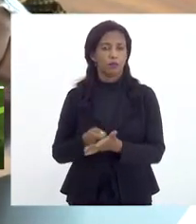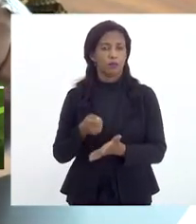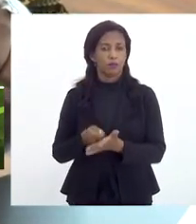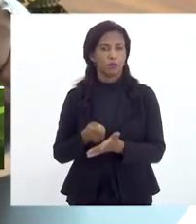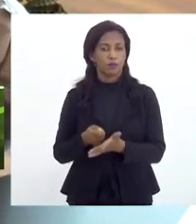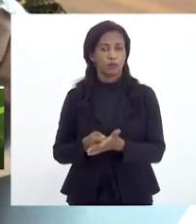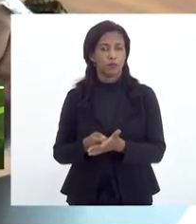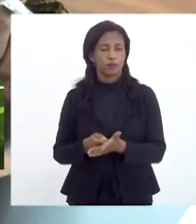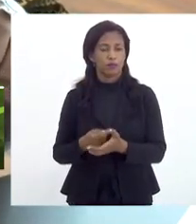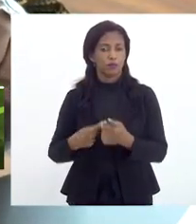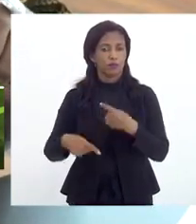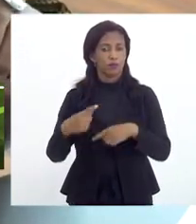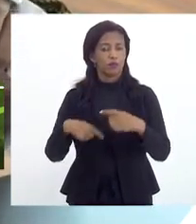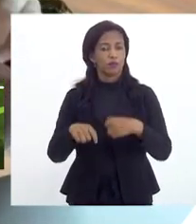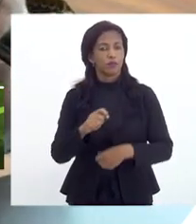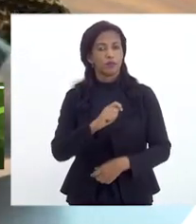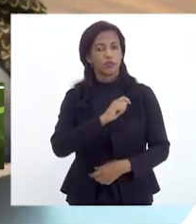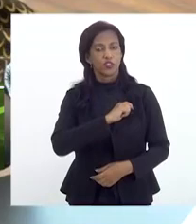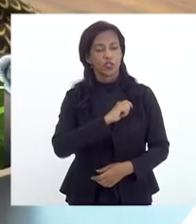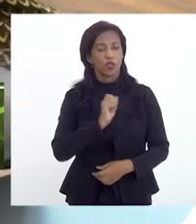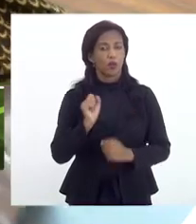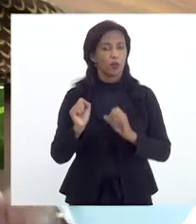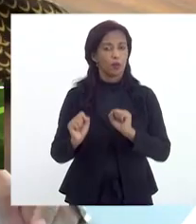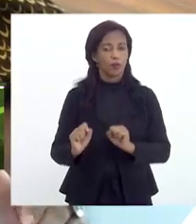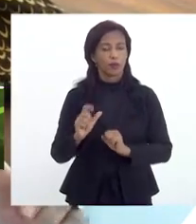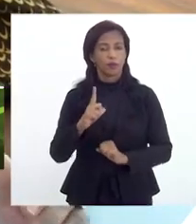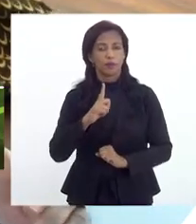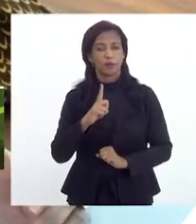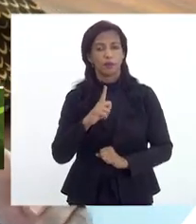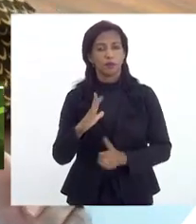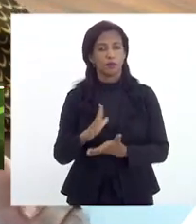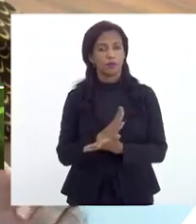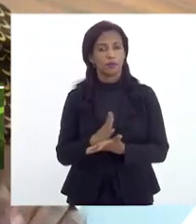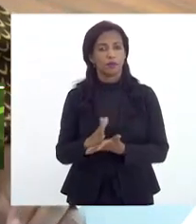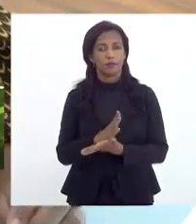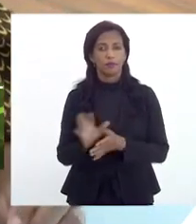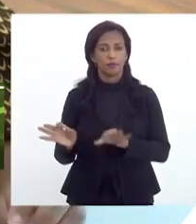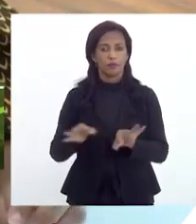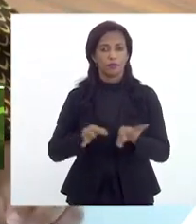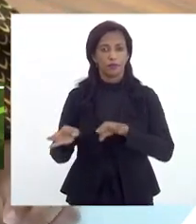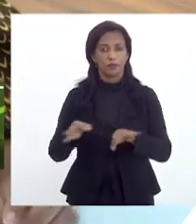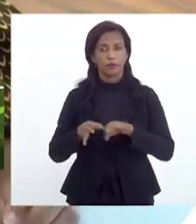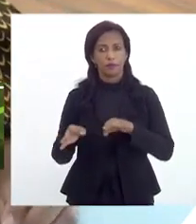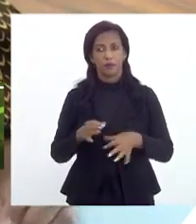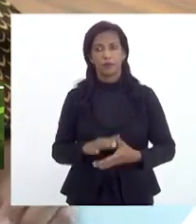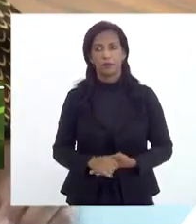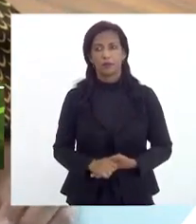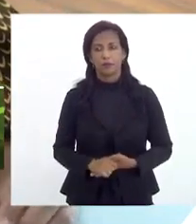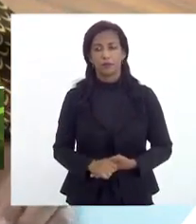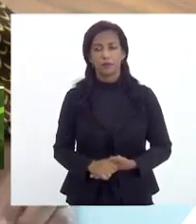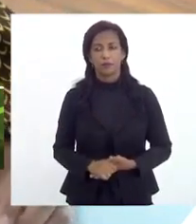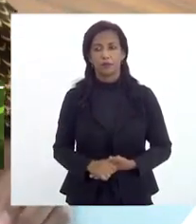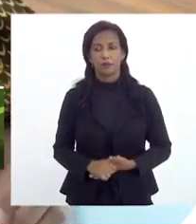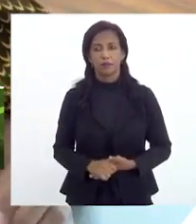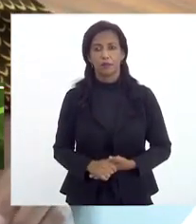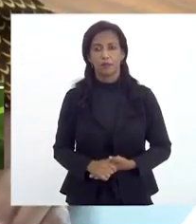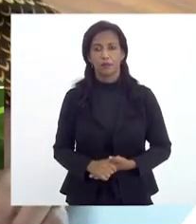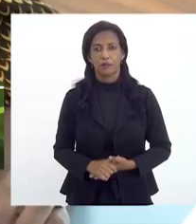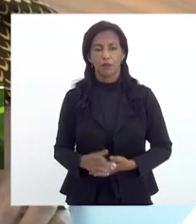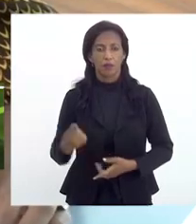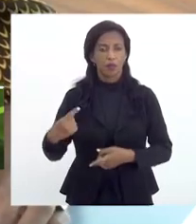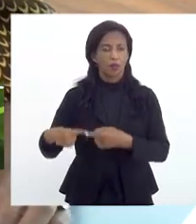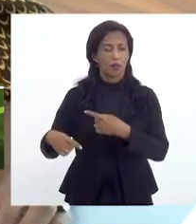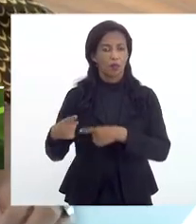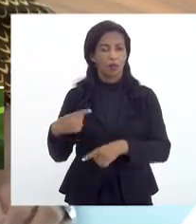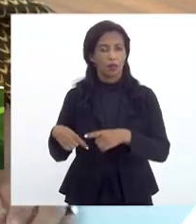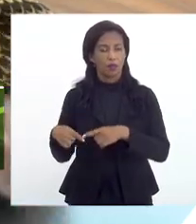regime de recuperação fiscal E possamos ter De alguma forma Uma retomada